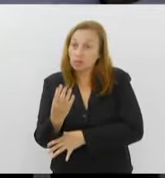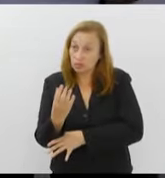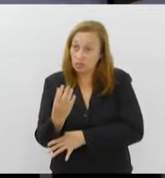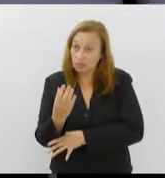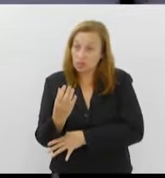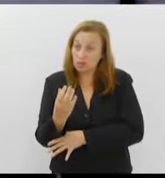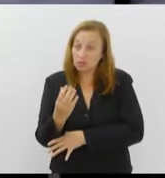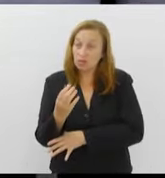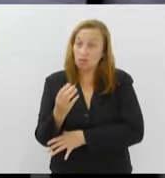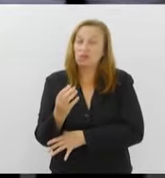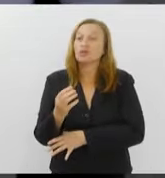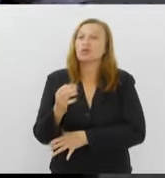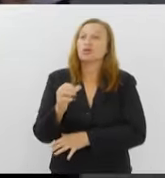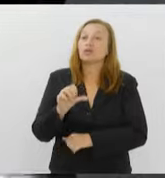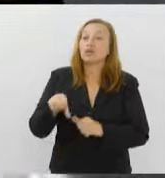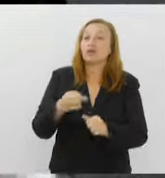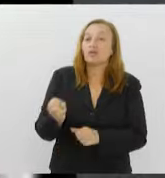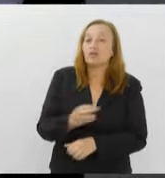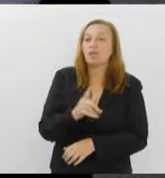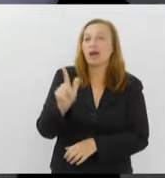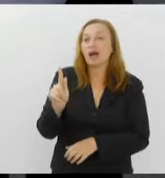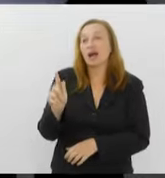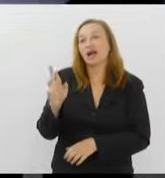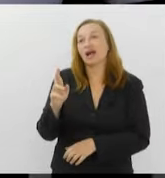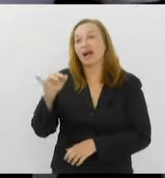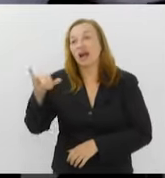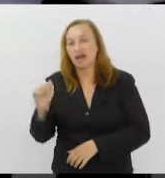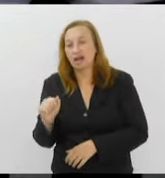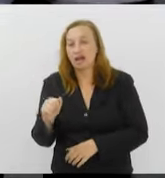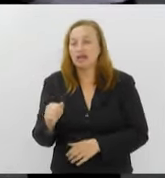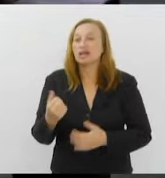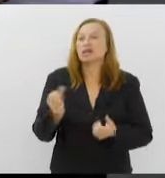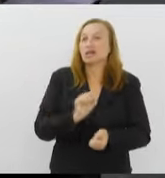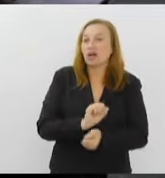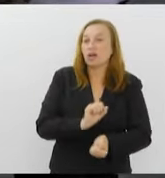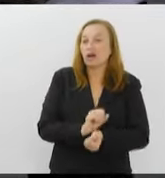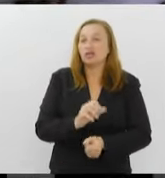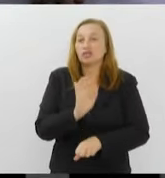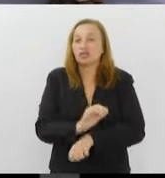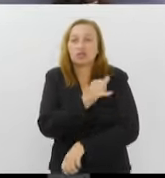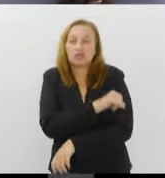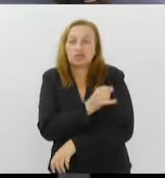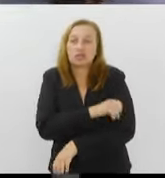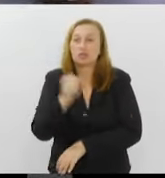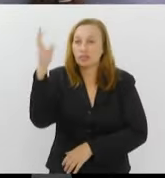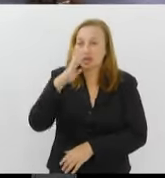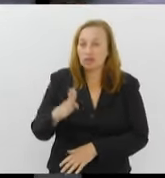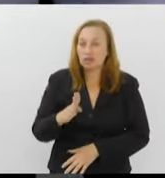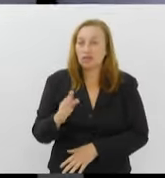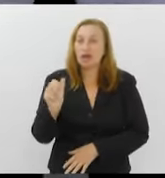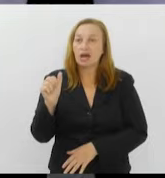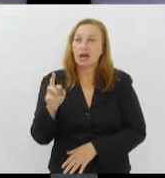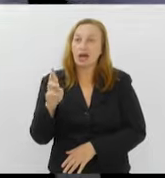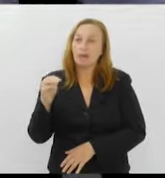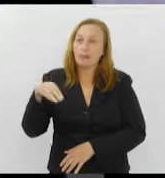reforma agrária que a gente tanto espera e necessita, não só no estado do Rio de Janeiro, como no Brasil. O Armazém do